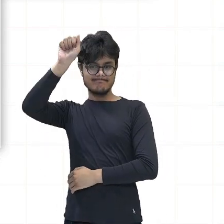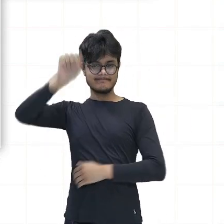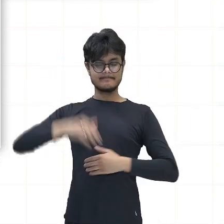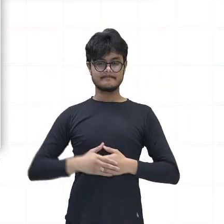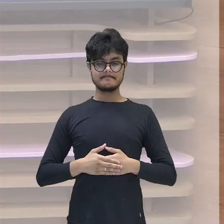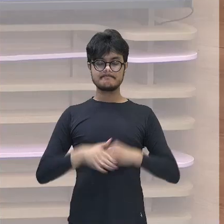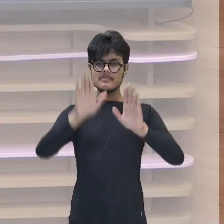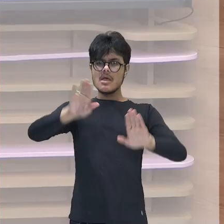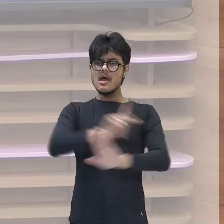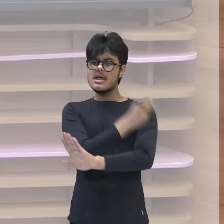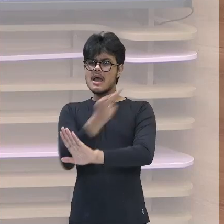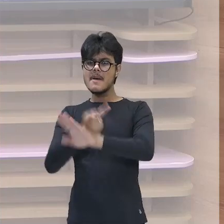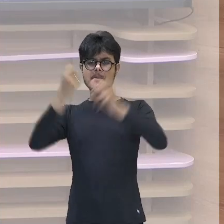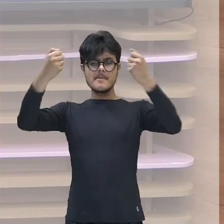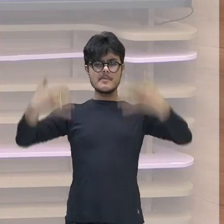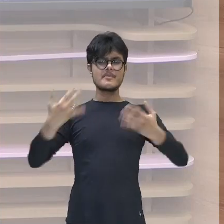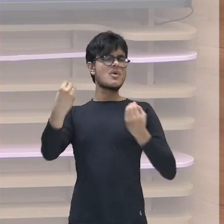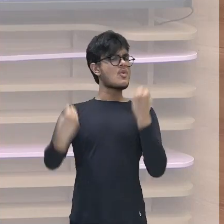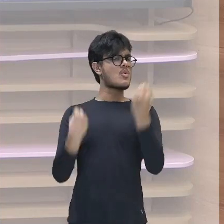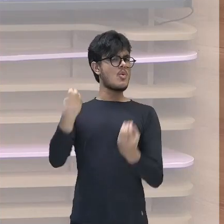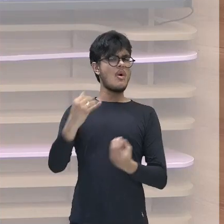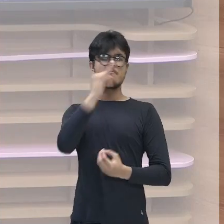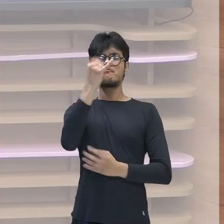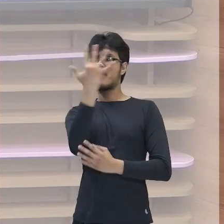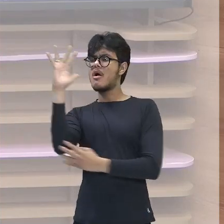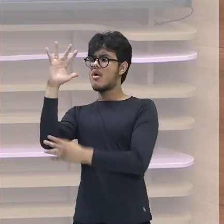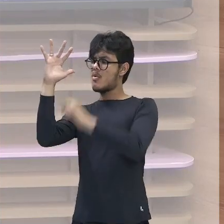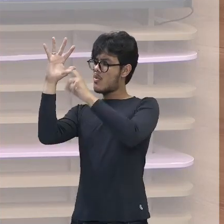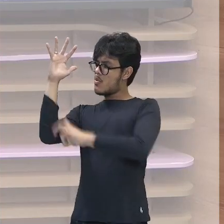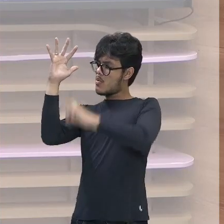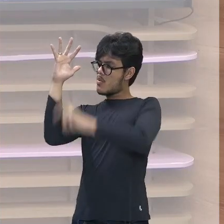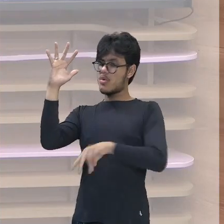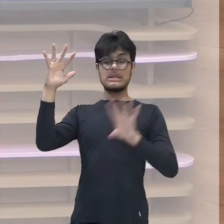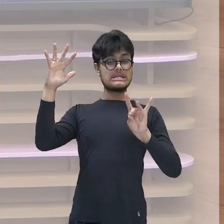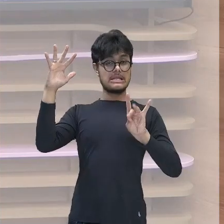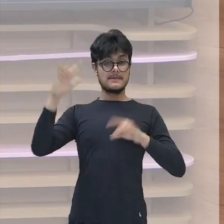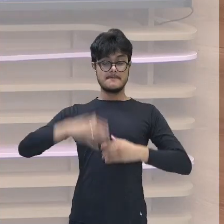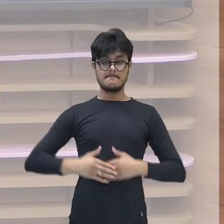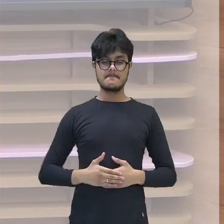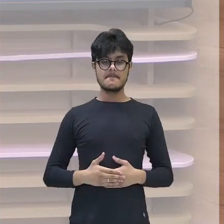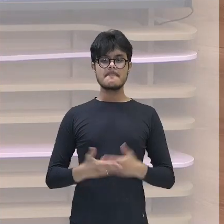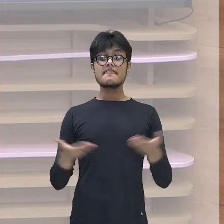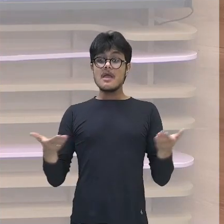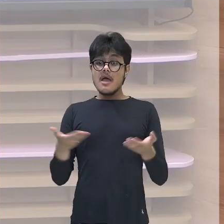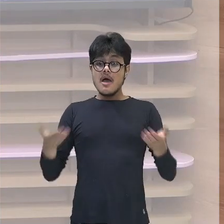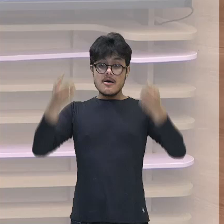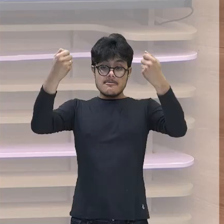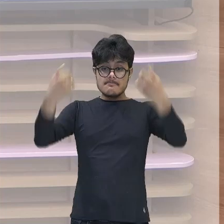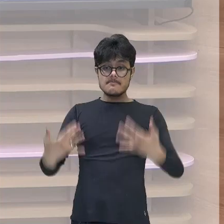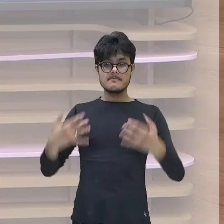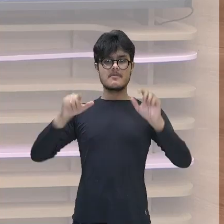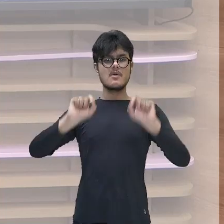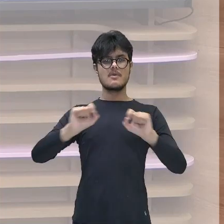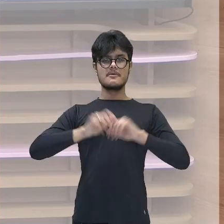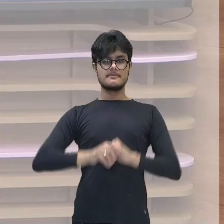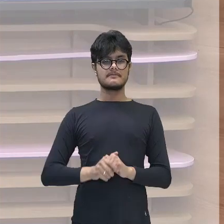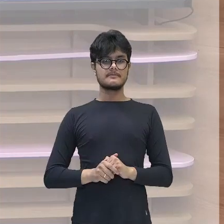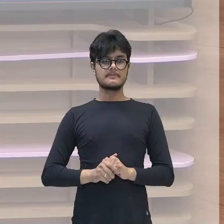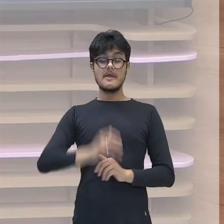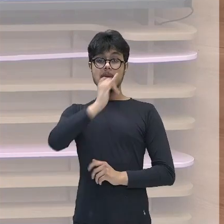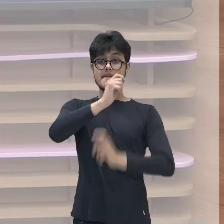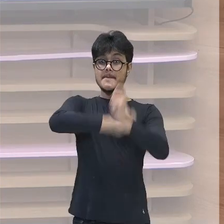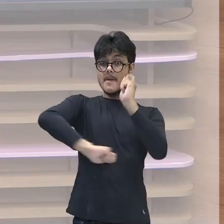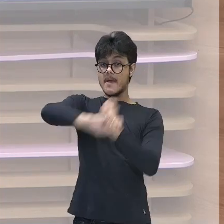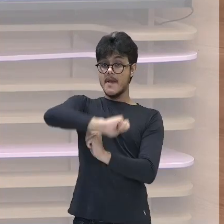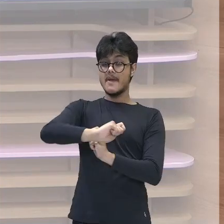falar mais sobre essa extração do látex na Amazônia. E aí agora a gente fala um pouco sobre a